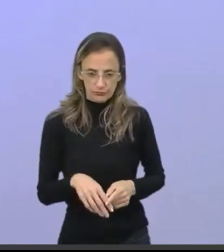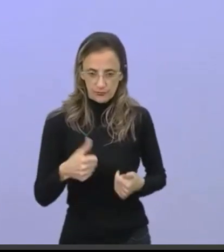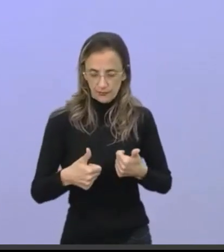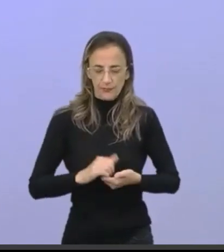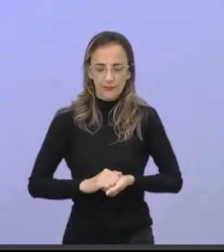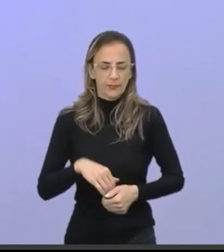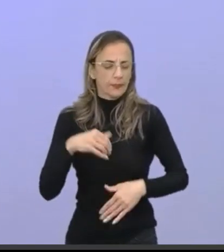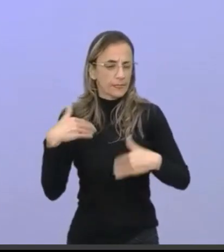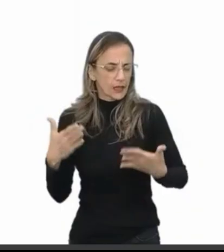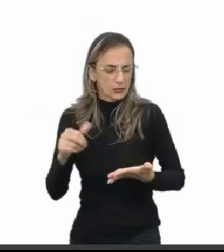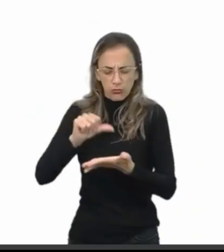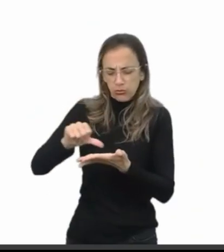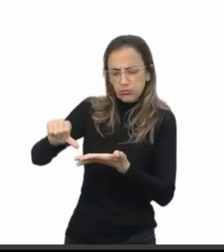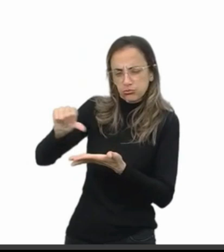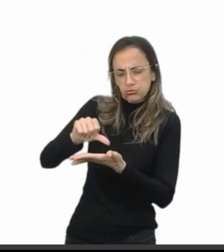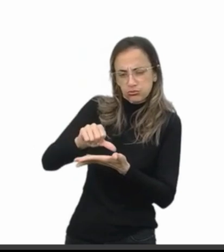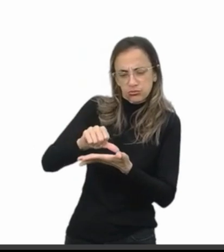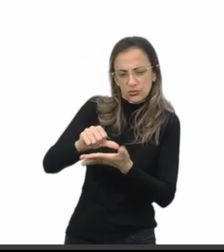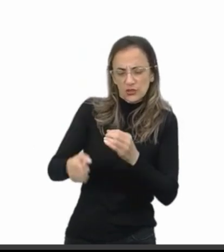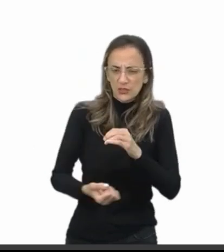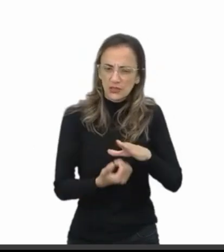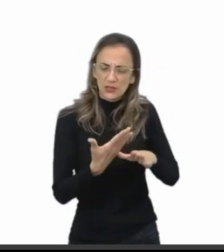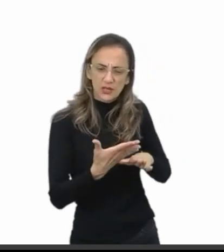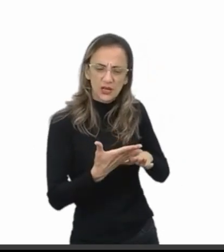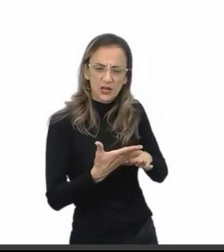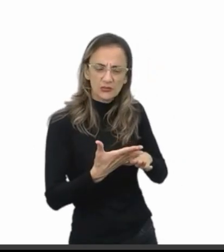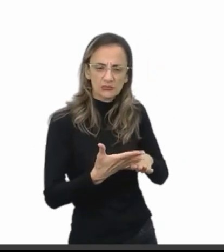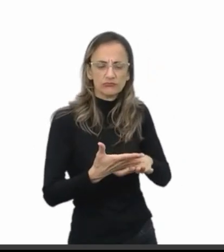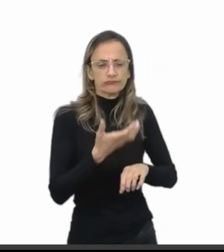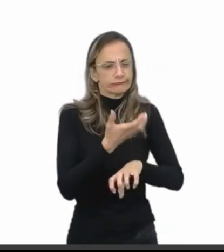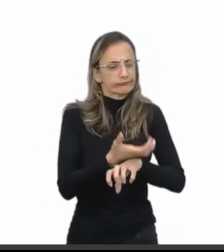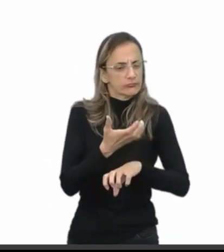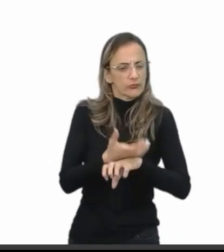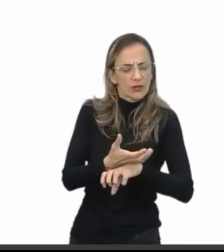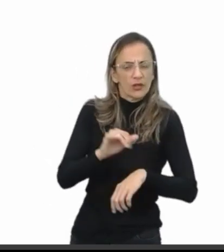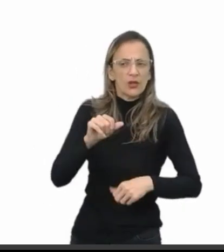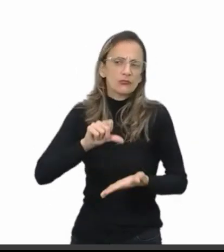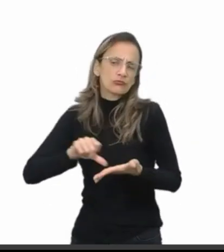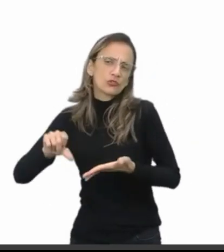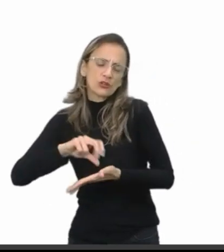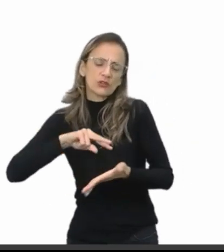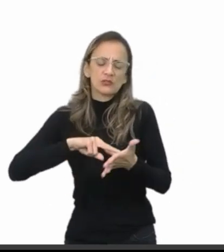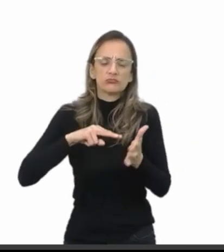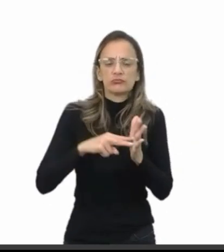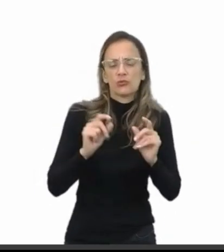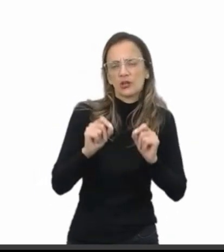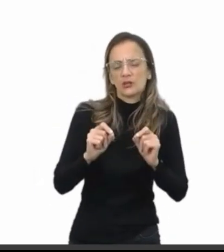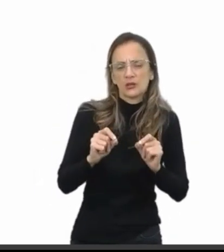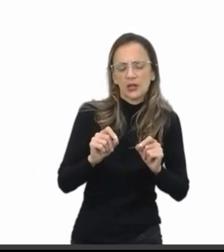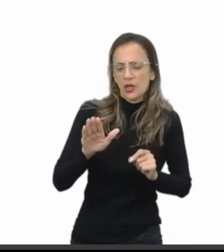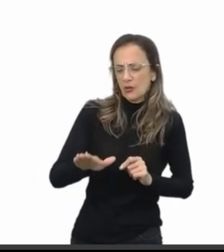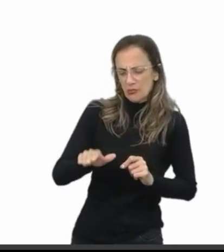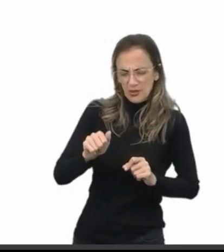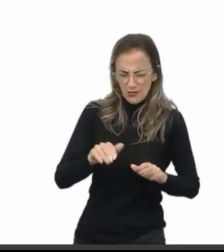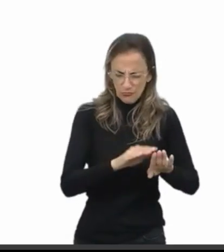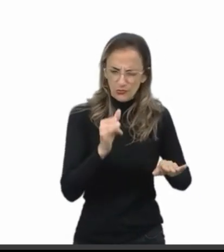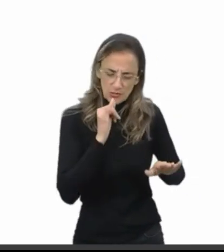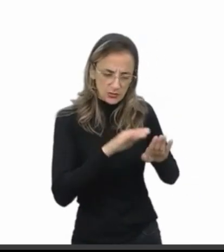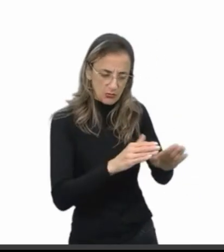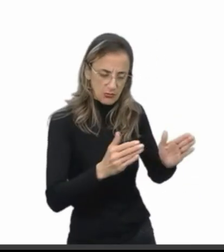de posicionamento dos itens para cuidados com os componentes. Então, este mapa seria assim, pegar uma parte da carteira do estudante e deixar